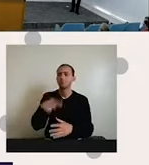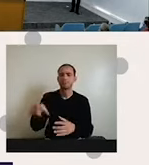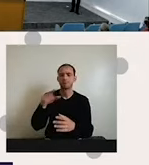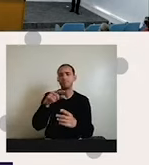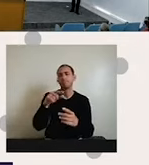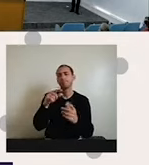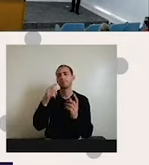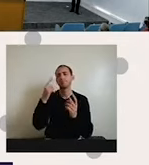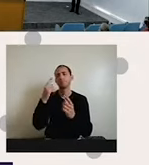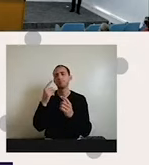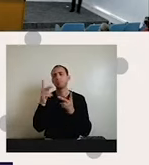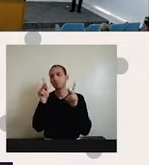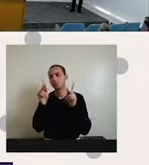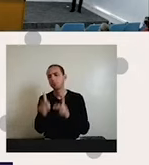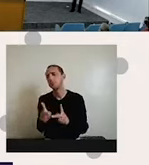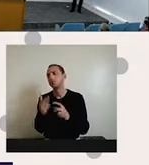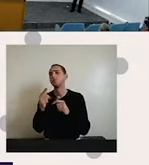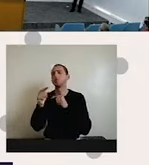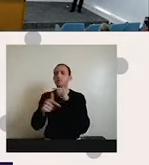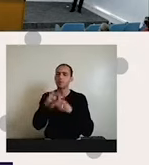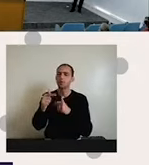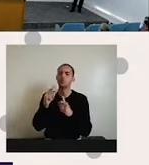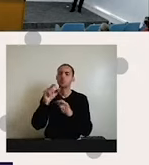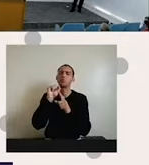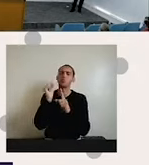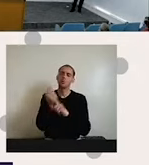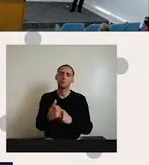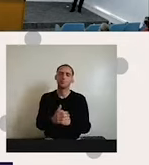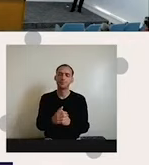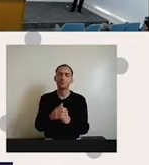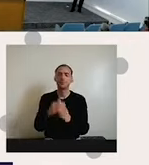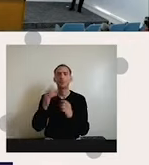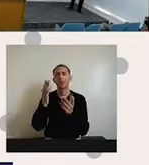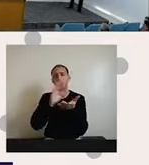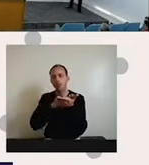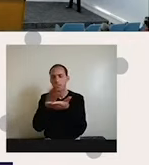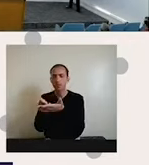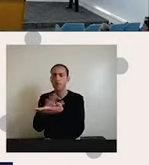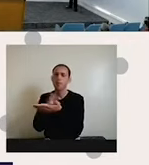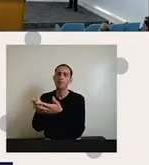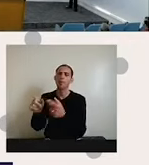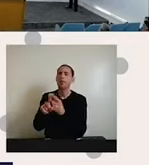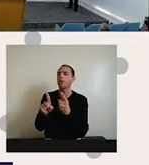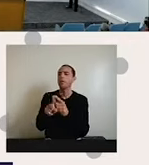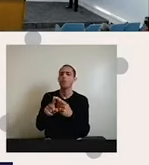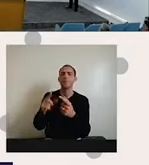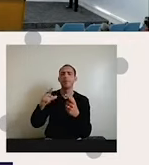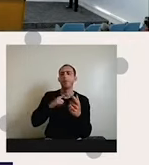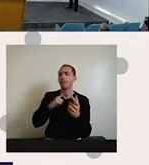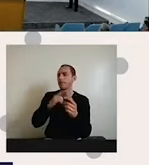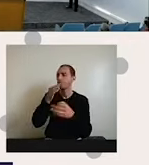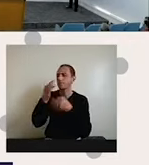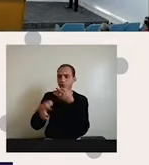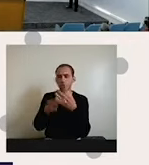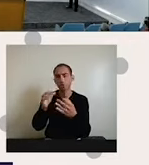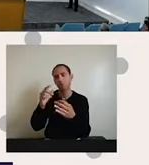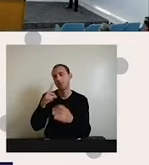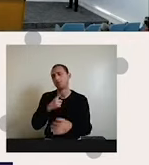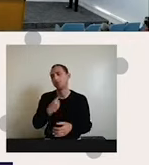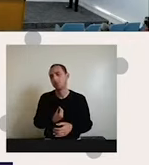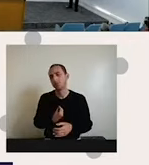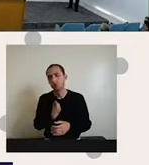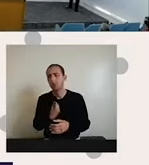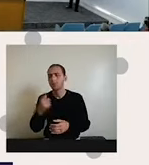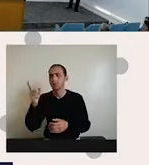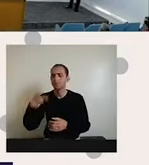falta de critérios. Então, existiam pessoas que o trabalho não era um trabalho psicossocialmente nocivo,